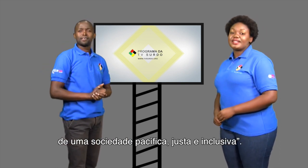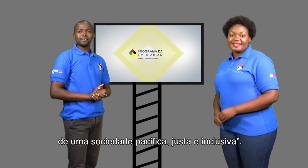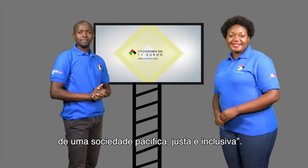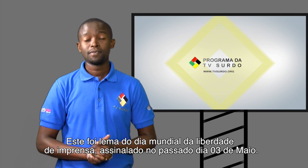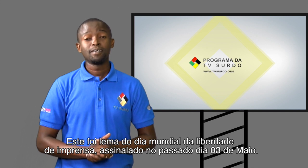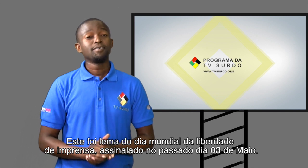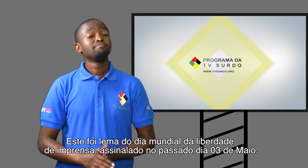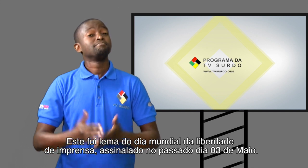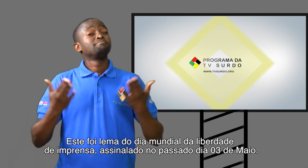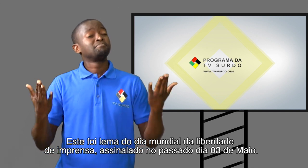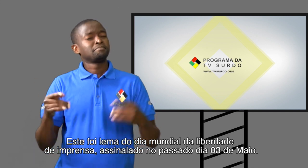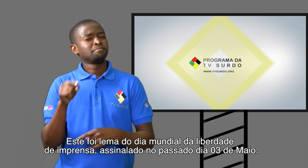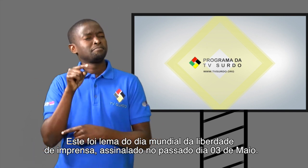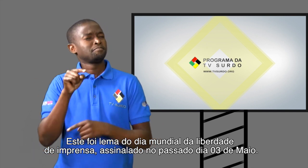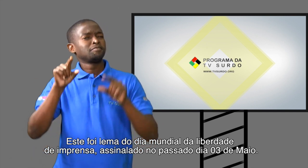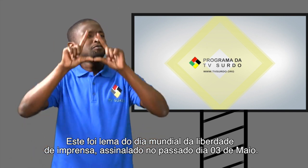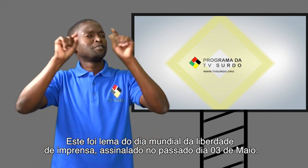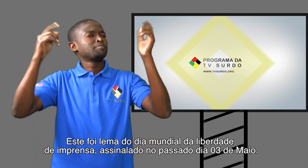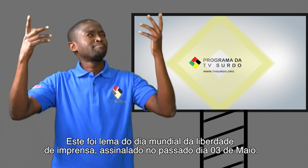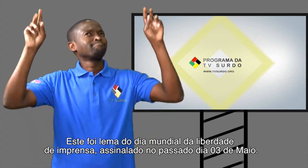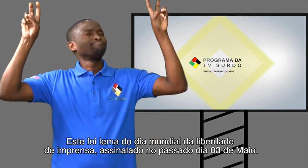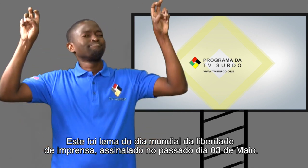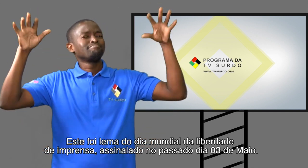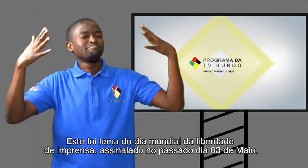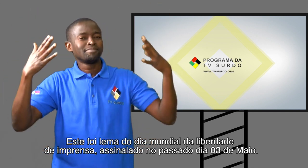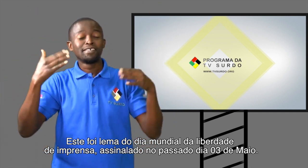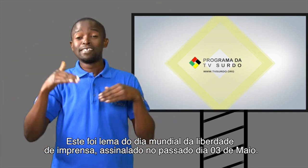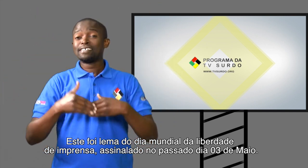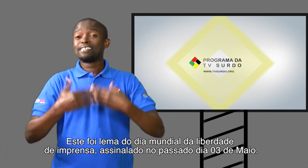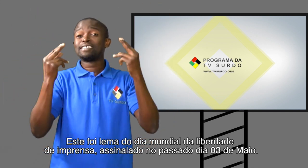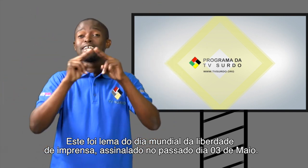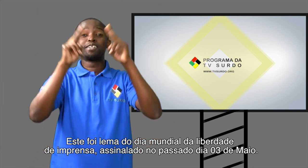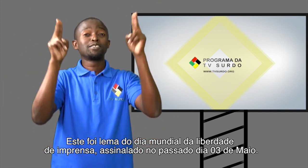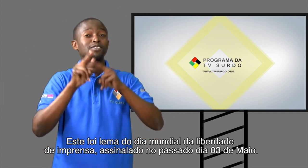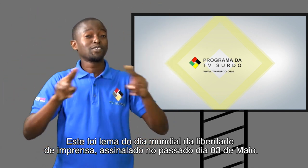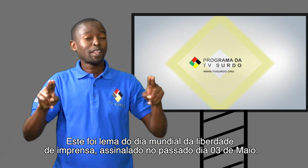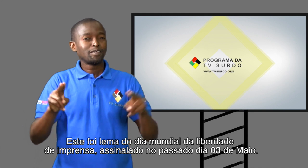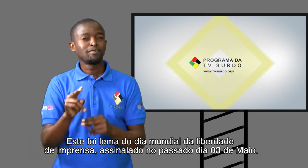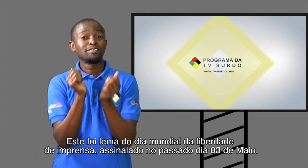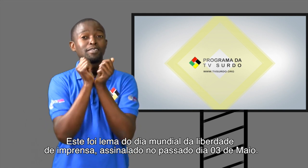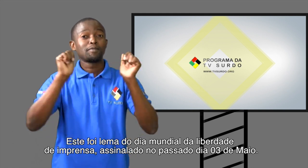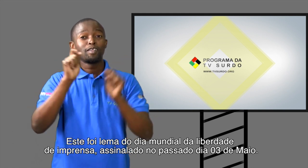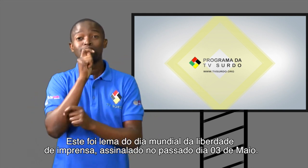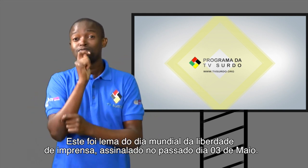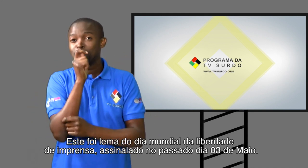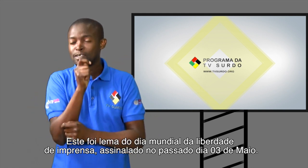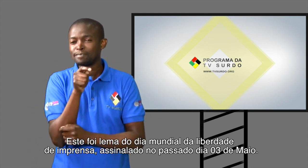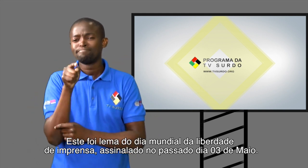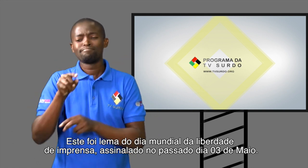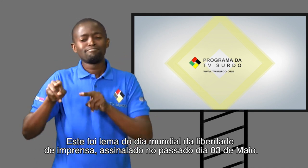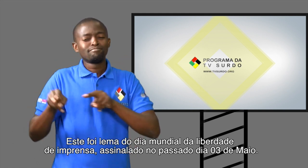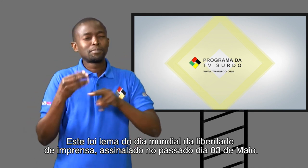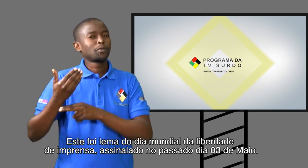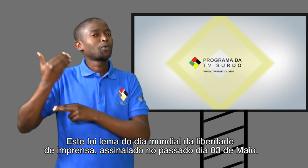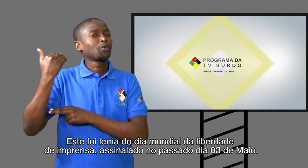inclusiva. Este foi o lema do Dia Mundial da Liberdade de Imprensa, assinalado no passado dia